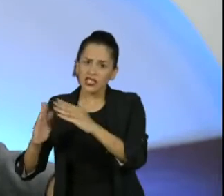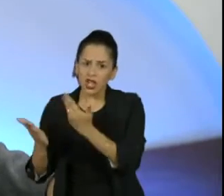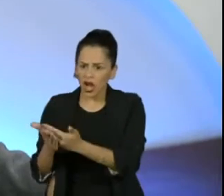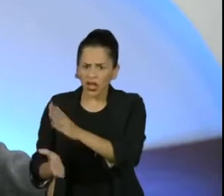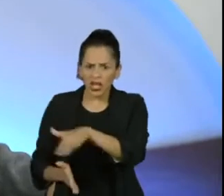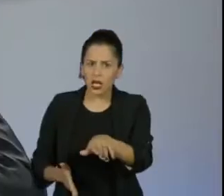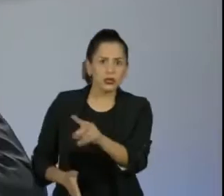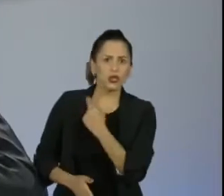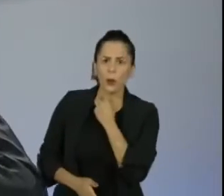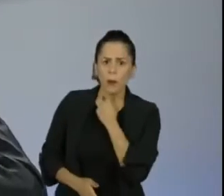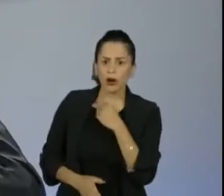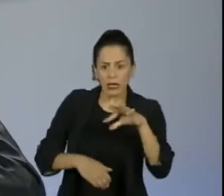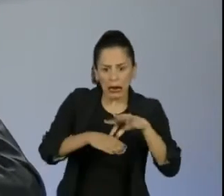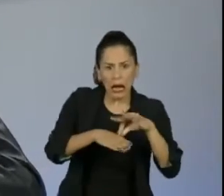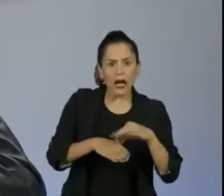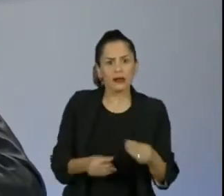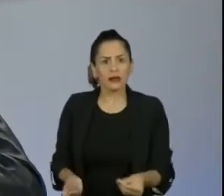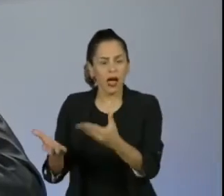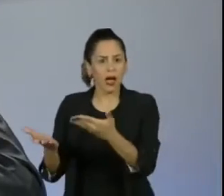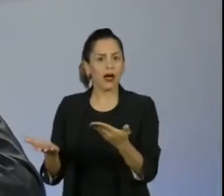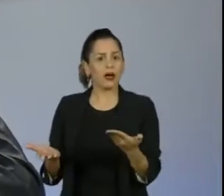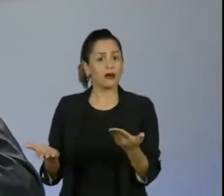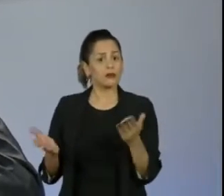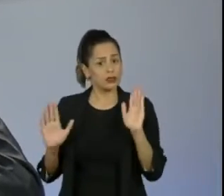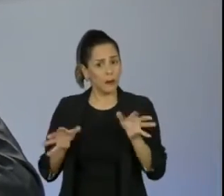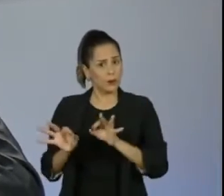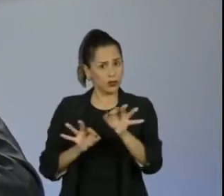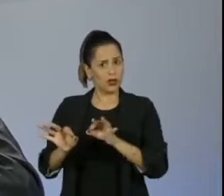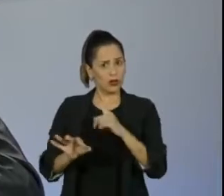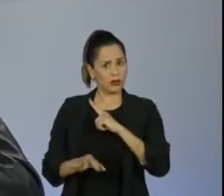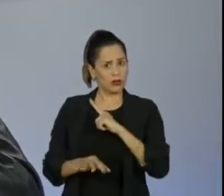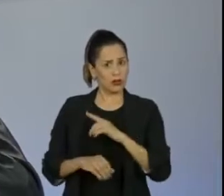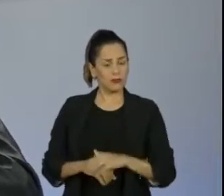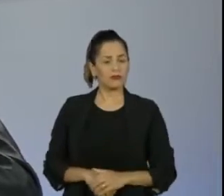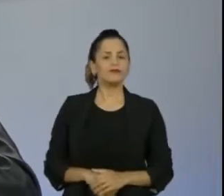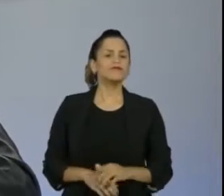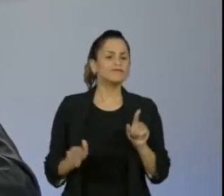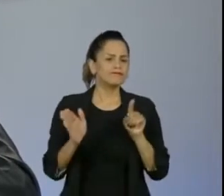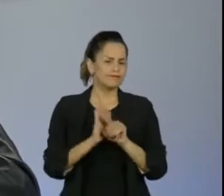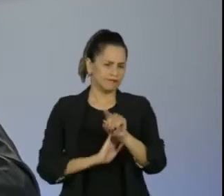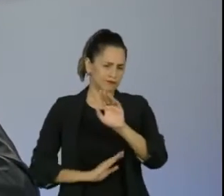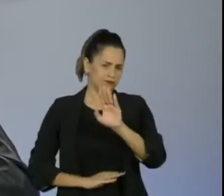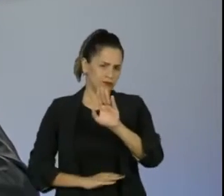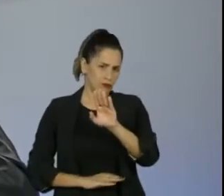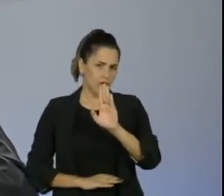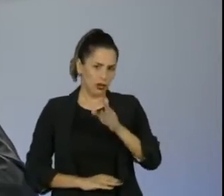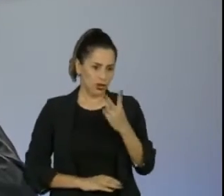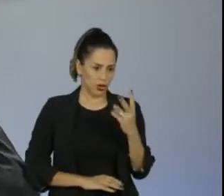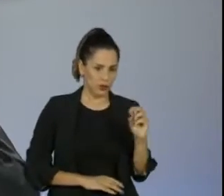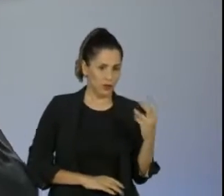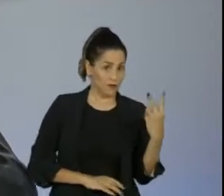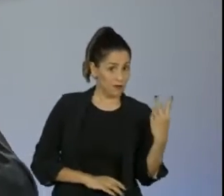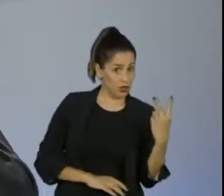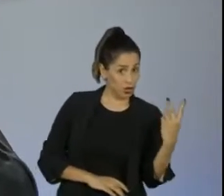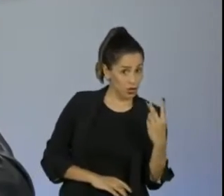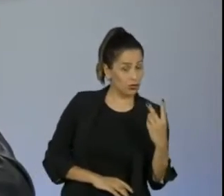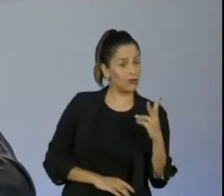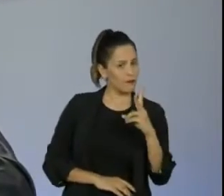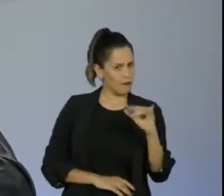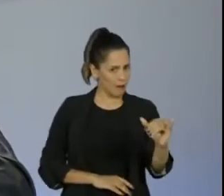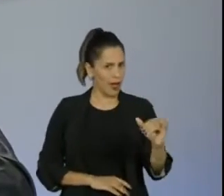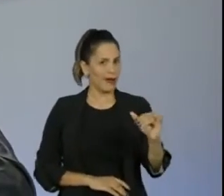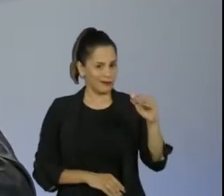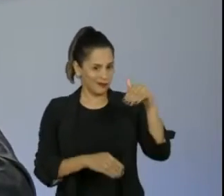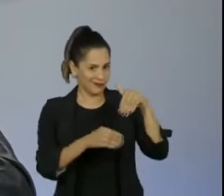Cecília, por favor. Boa noite, prefeito. Boa noite. Em 2022, como o senhor já mencionou, vai ter aí eleição de